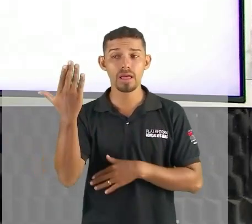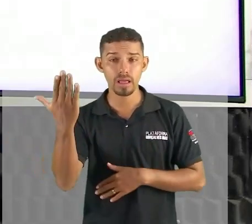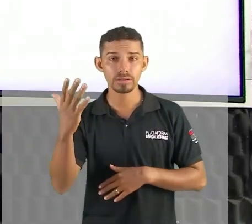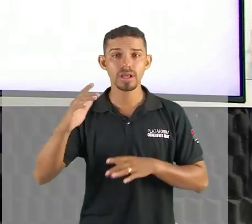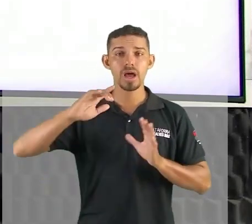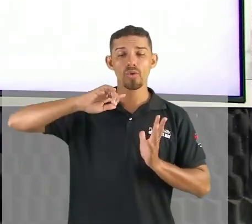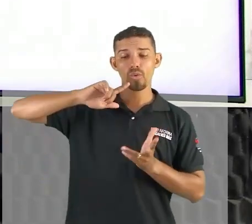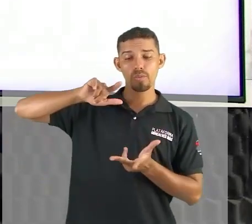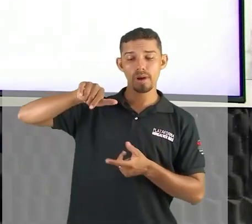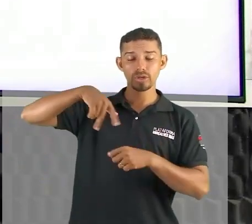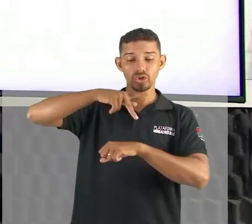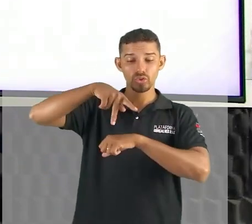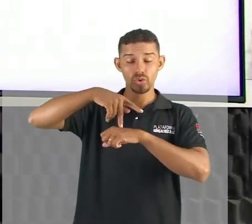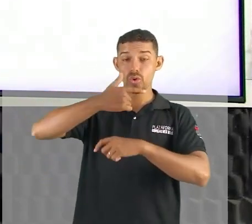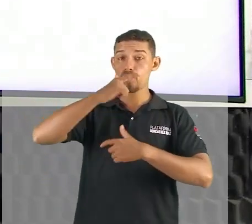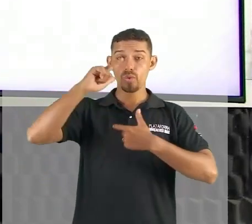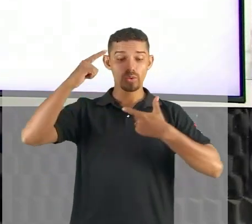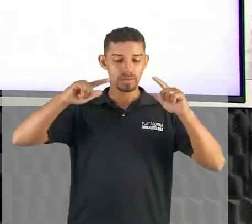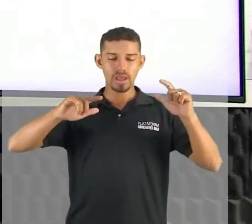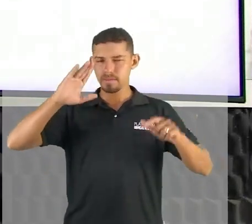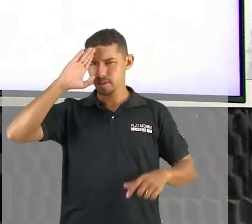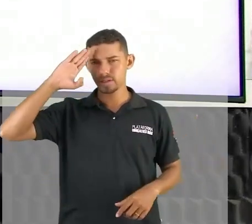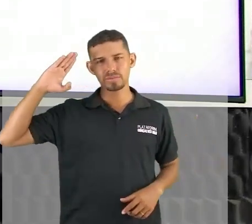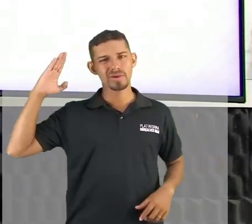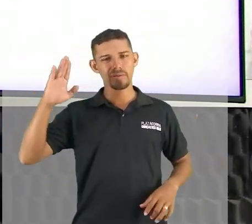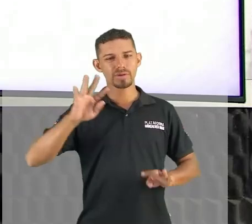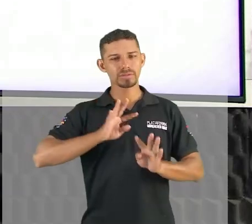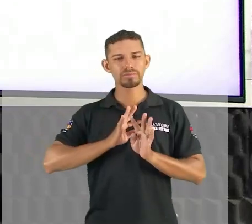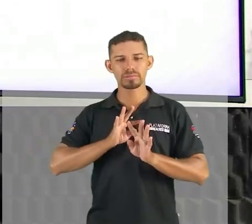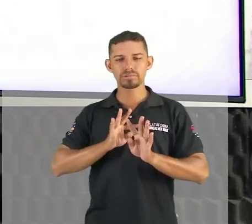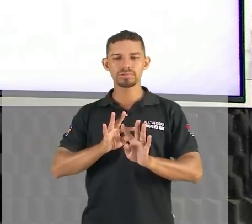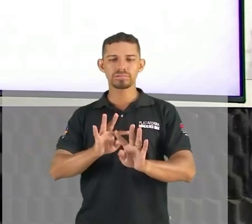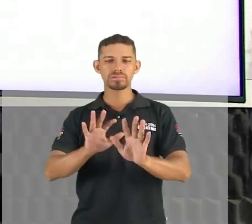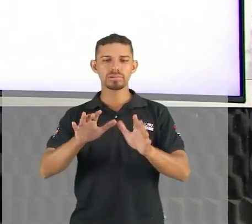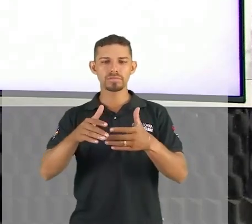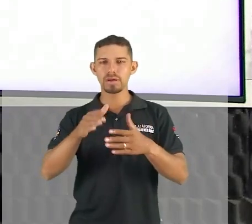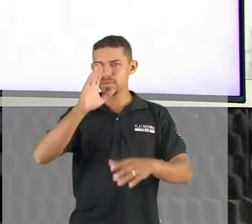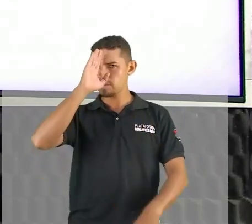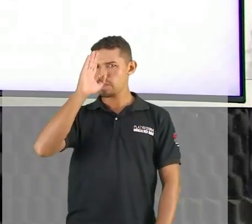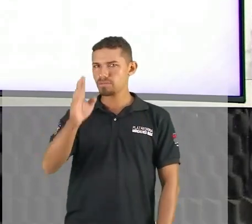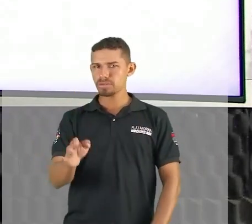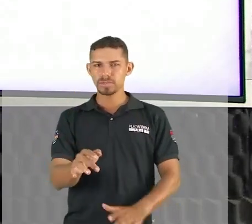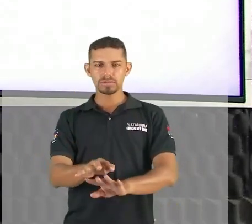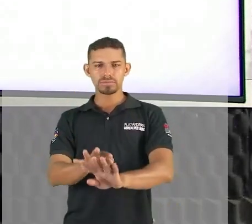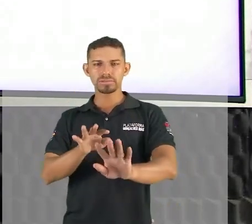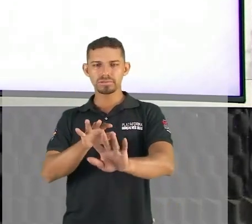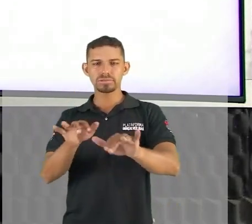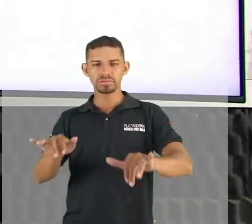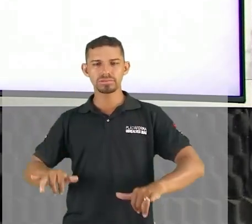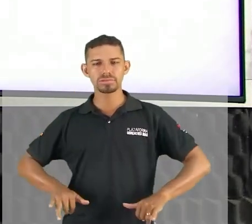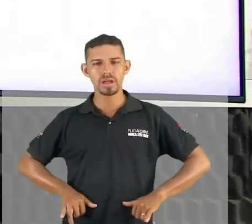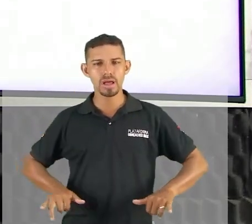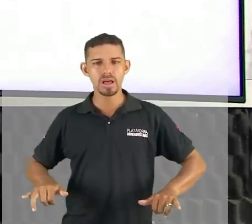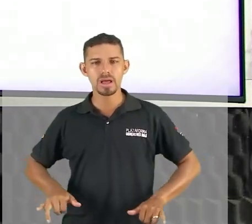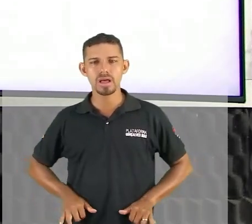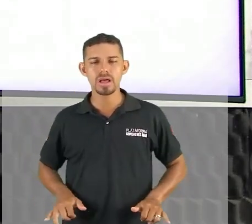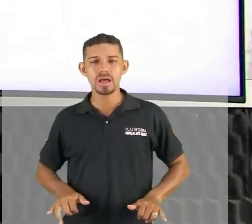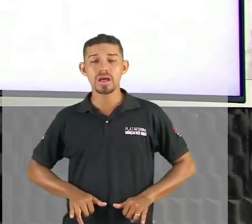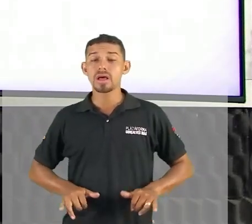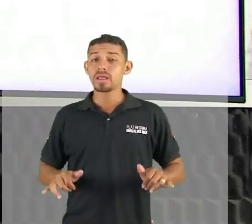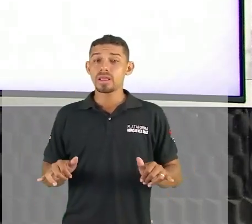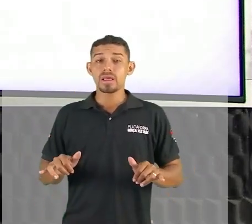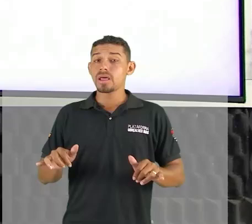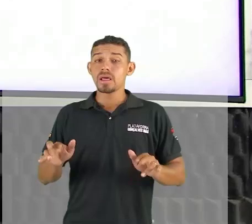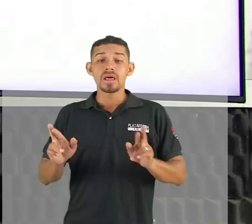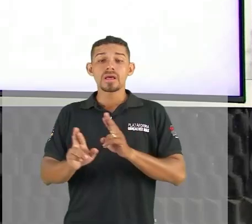são globais. Mas, principalmente, as massas elas vão ser mais afetadas em relação a essa